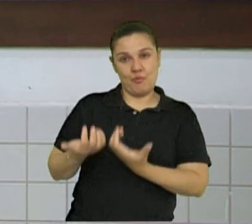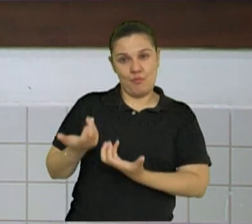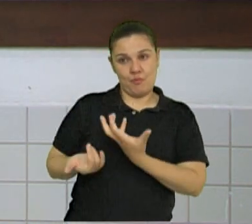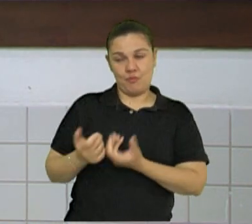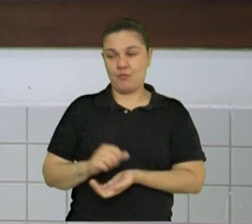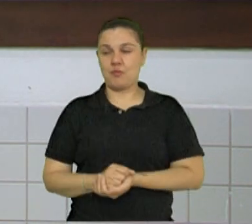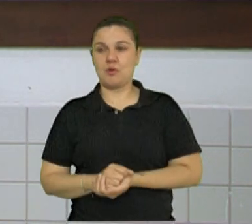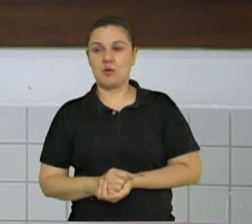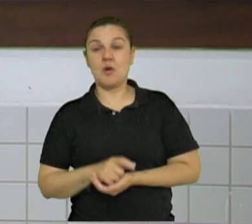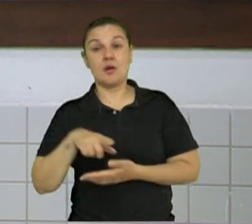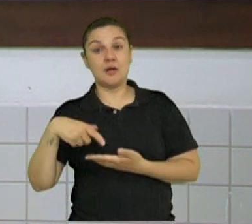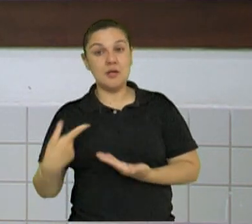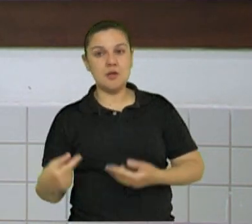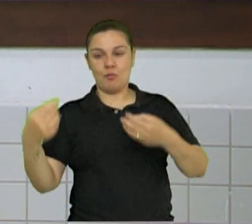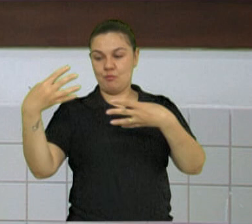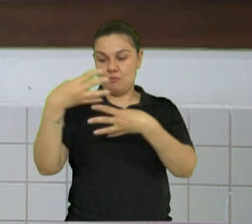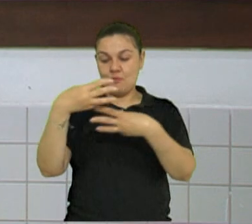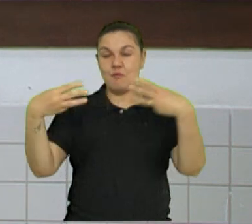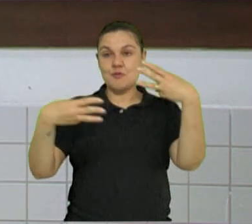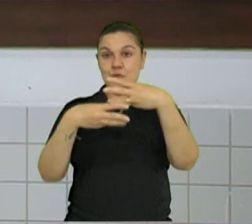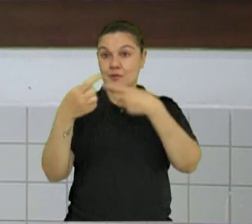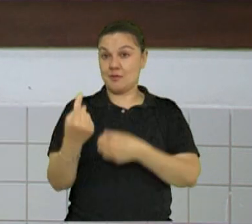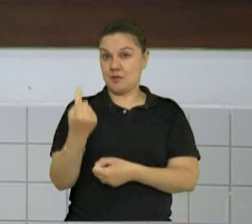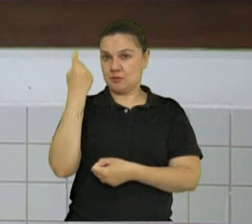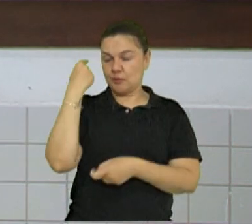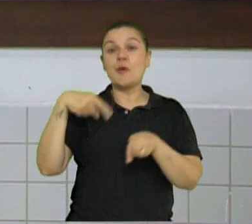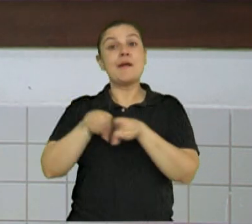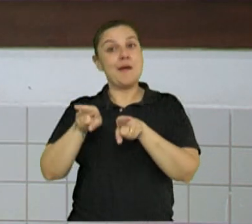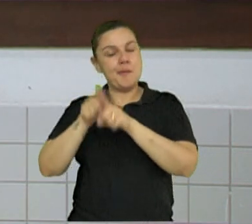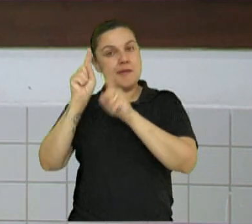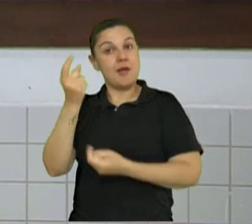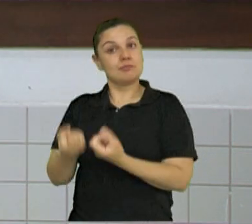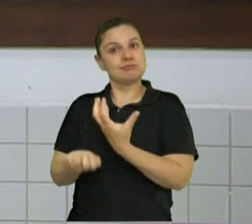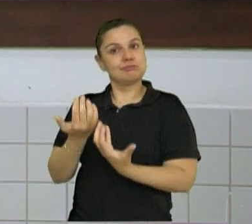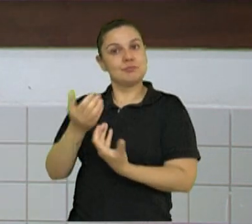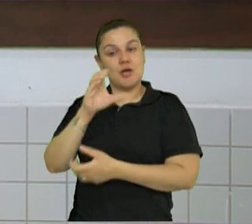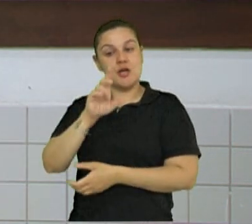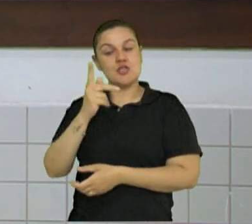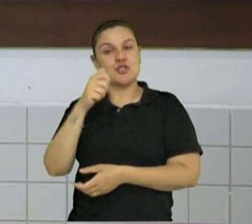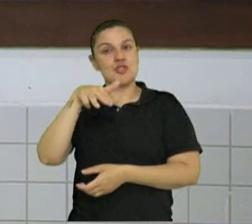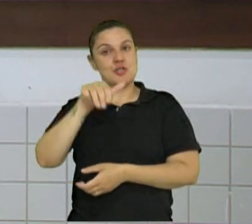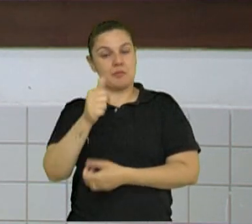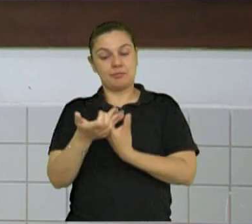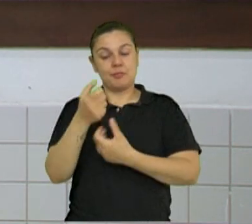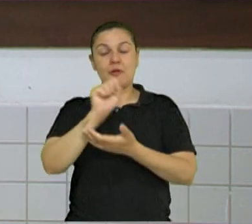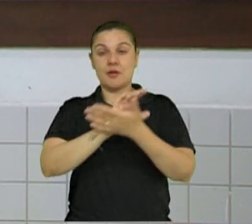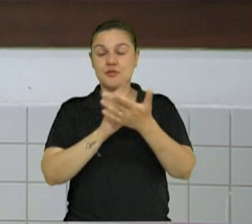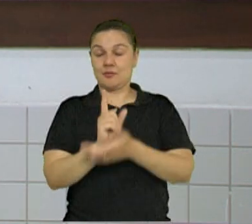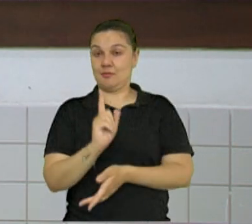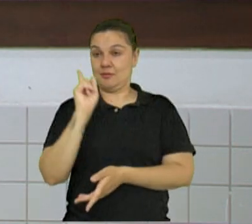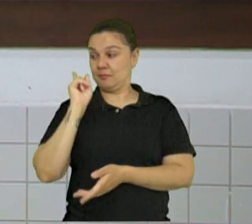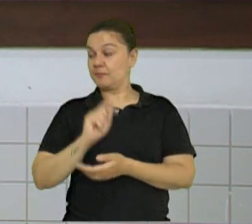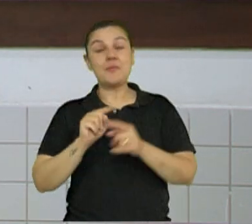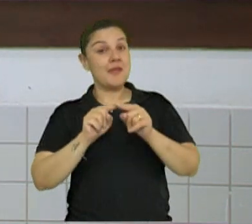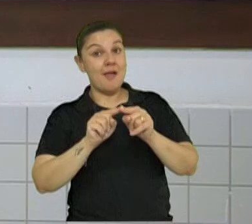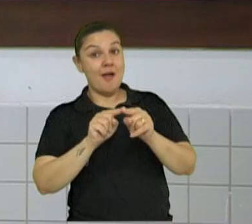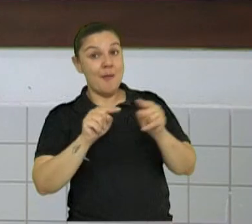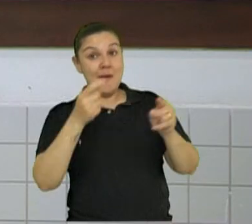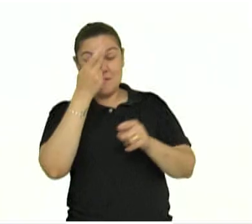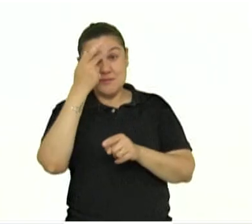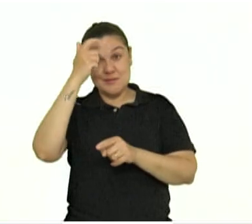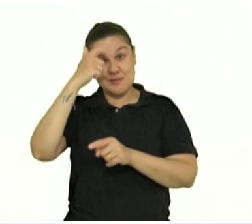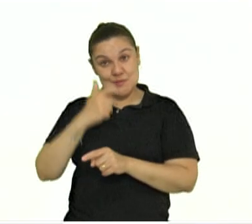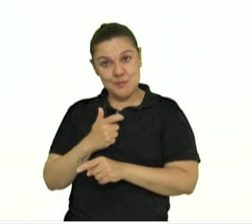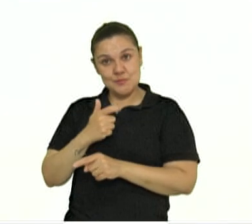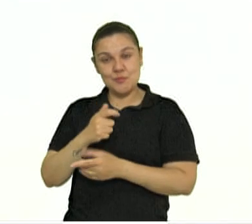fogo. No soneto anterior, nós tínhamos o quê? A chama, que era também do exercício anterior. Então, no entanto, os sujeitos